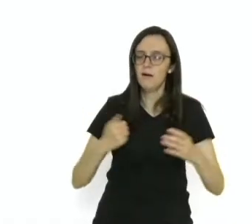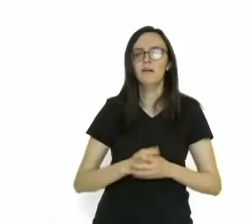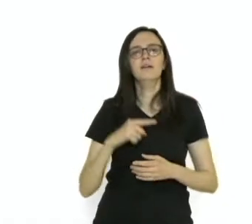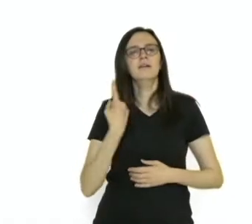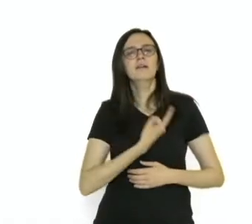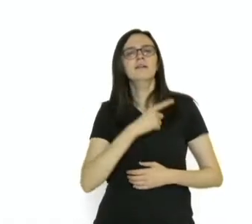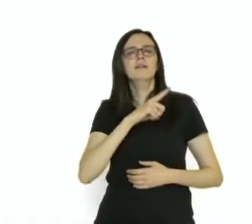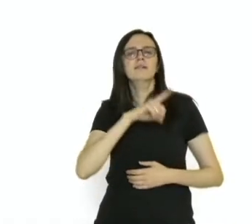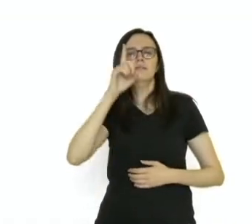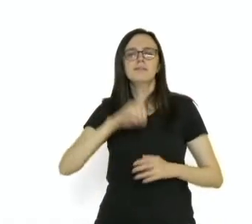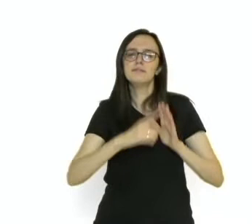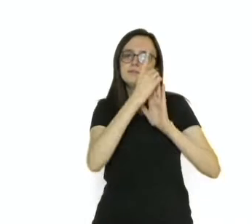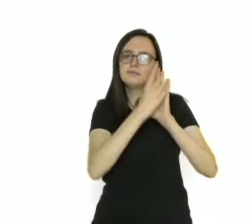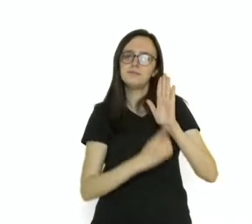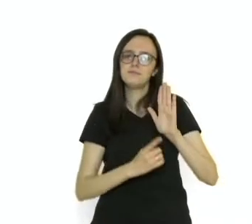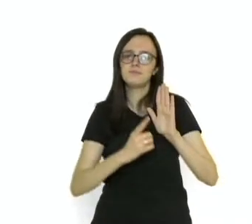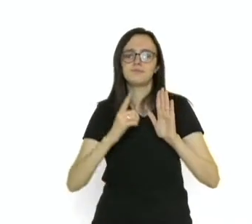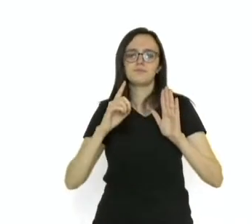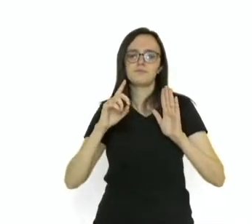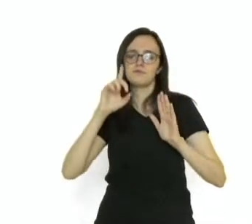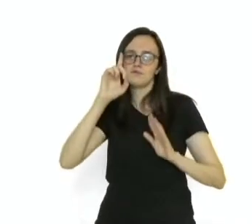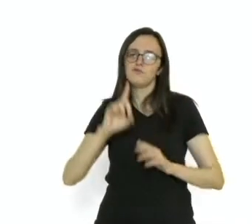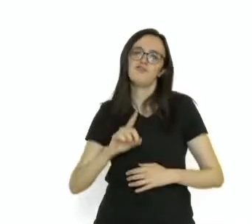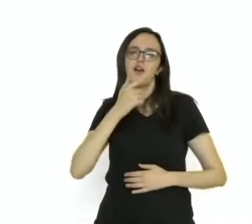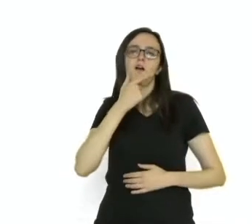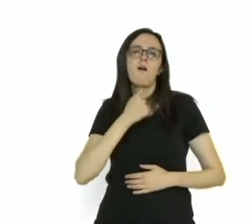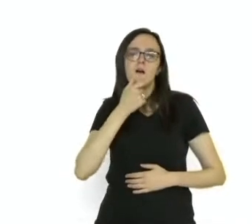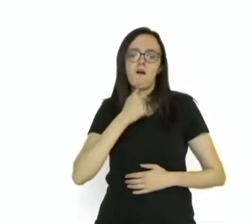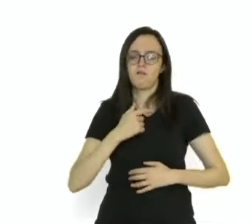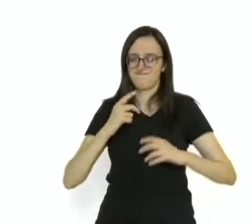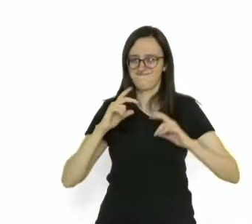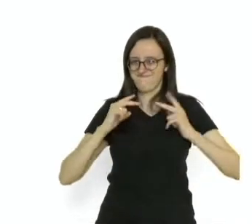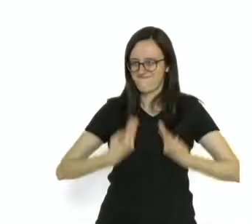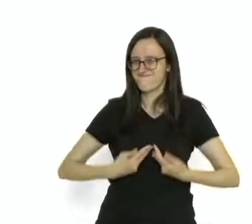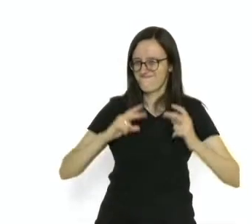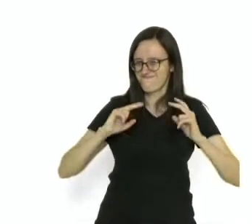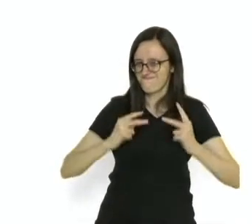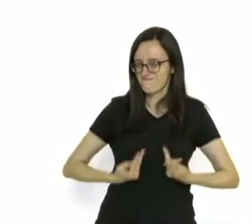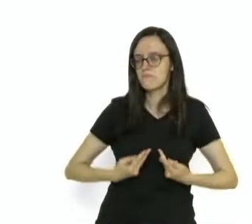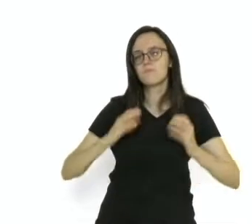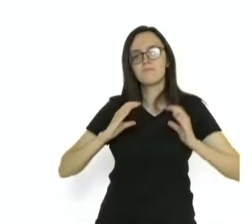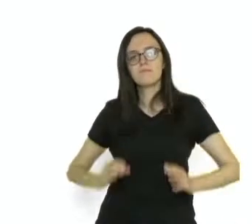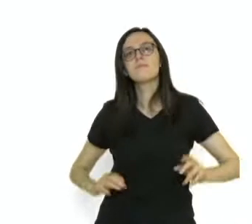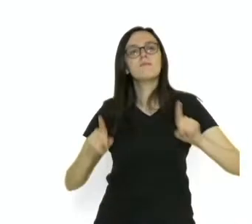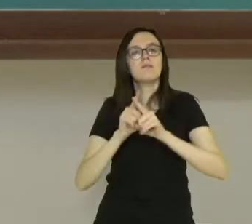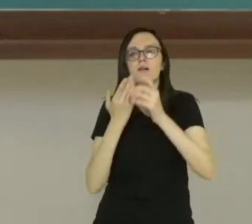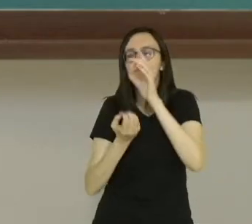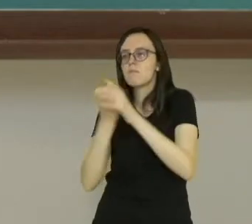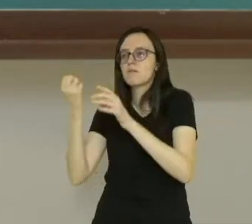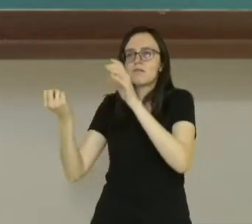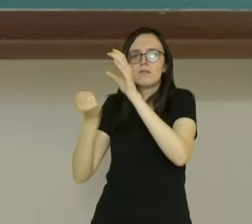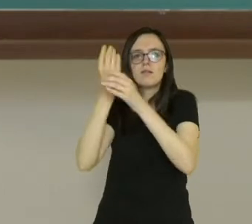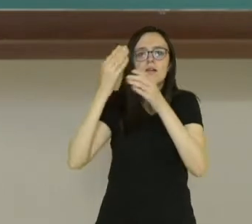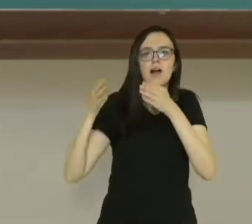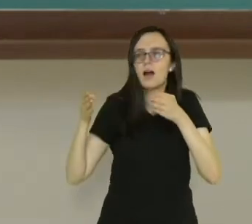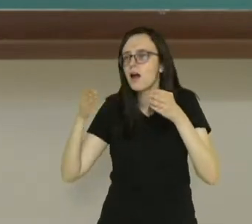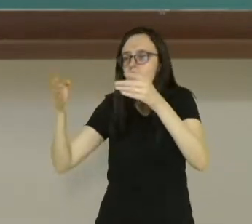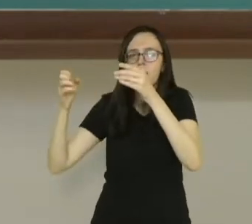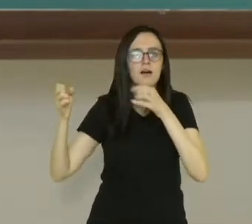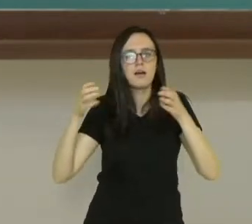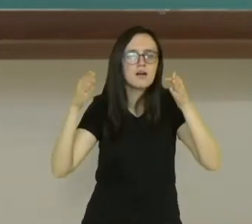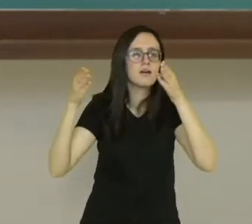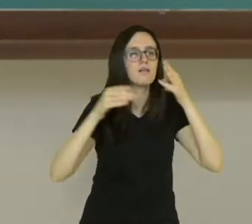aqui então a Declaração dos Direitos do Homem e do Cidadão e a gente vai ver que novos rumos começam a ser formulados dentro então